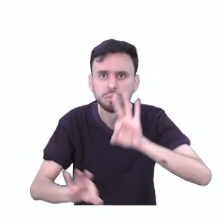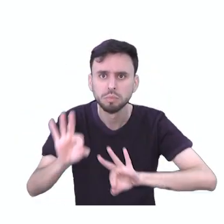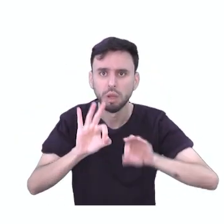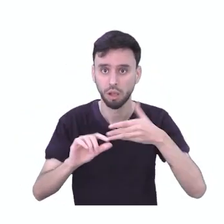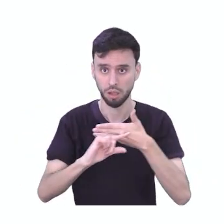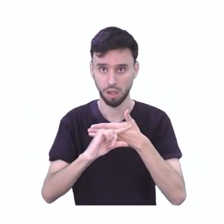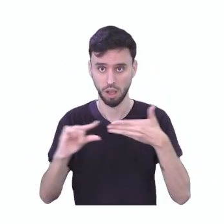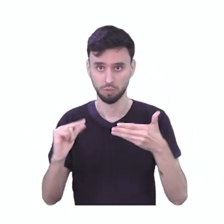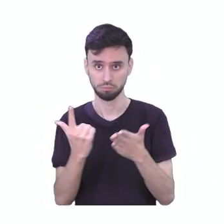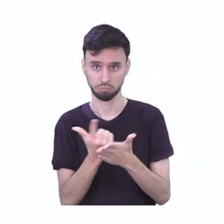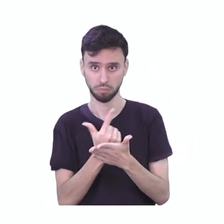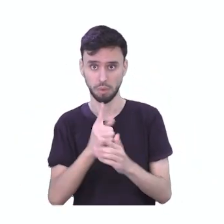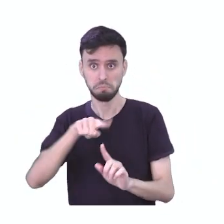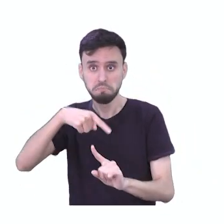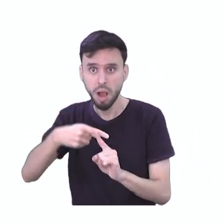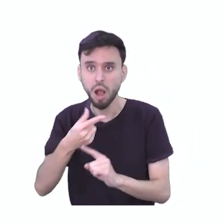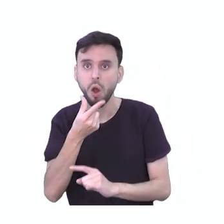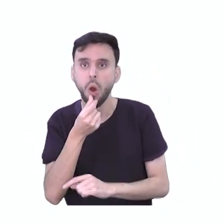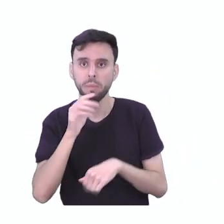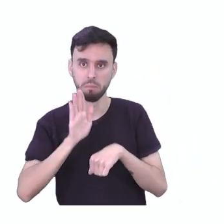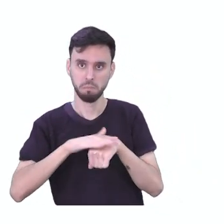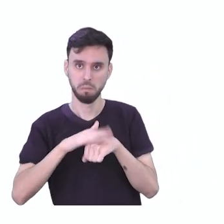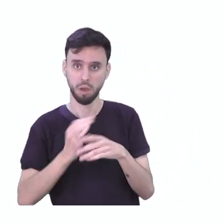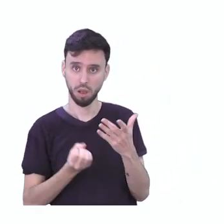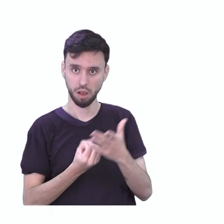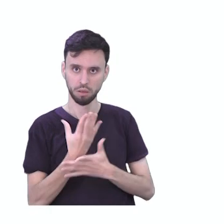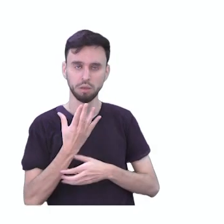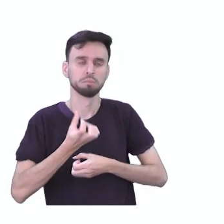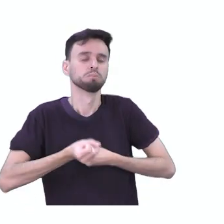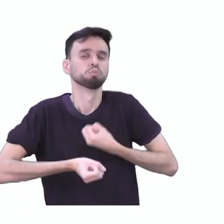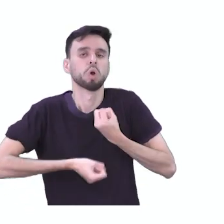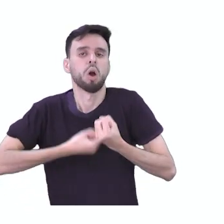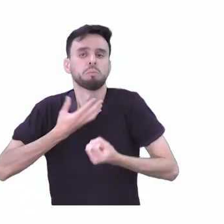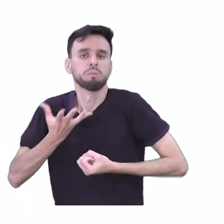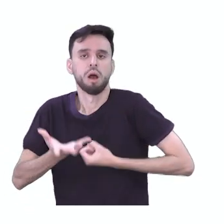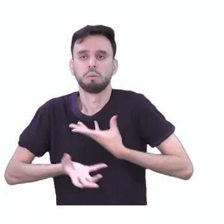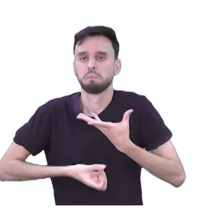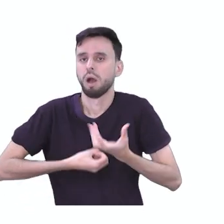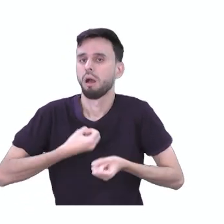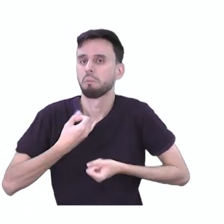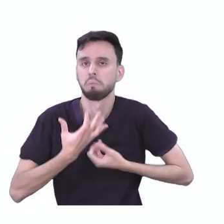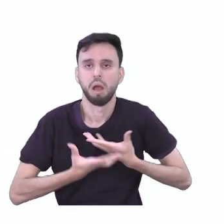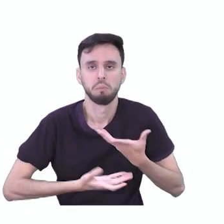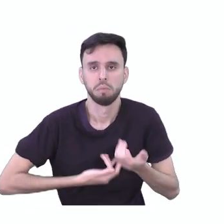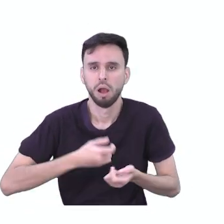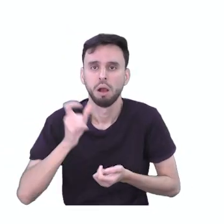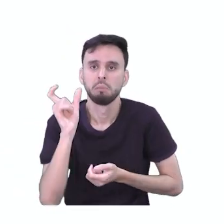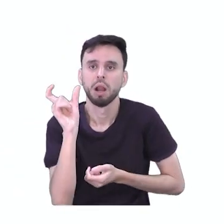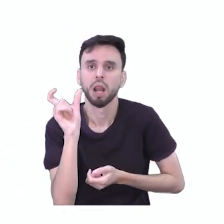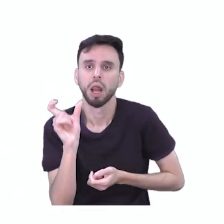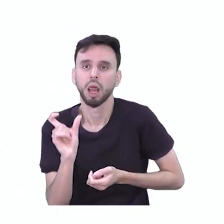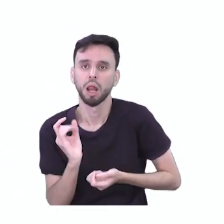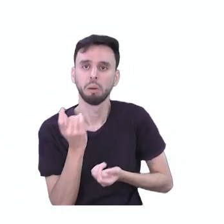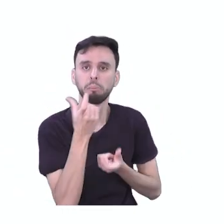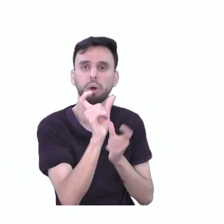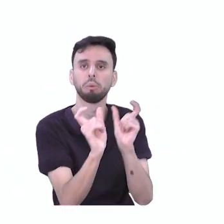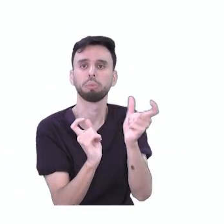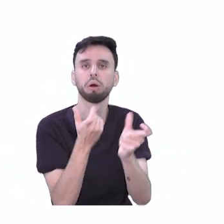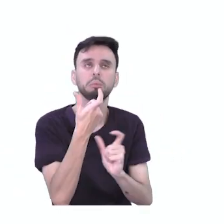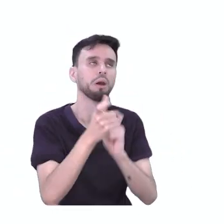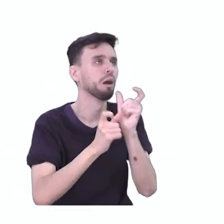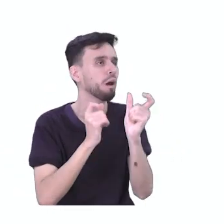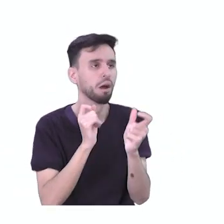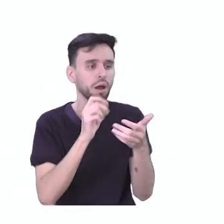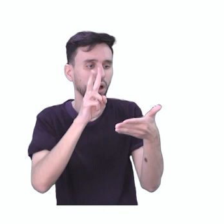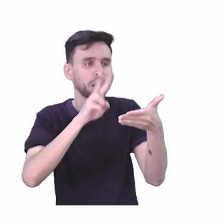o autor do livro e o compositor fizeram esse uso poético, pensando em cada palavra para fazer com que